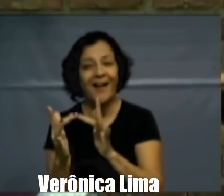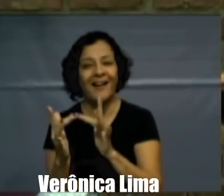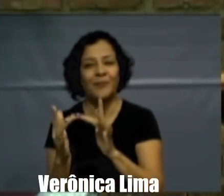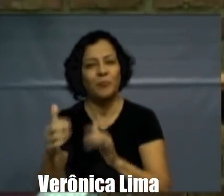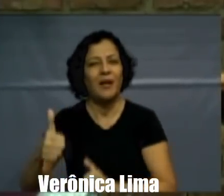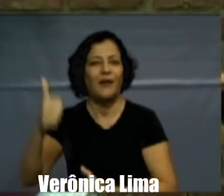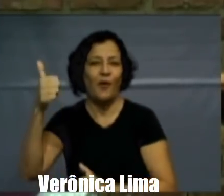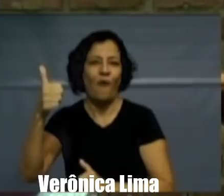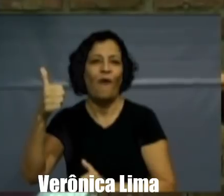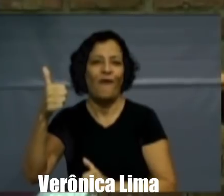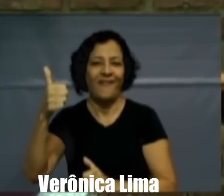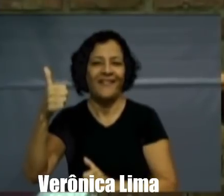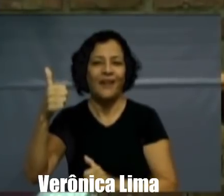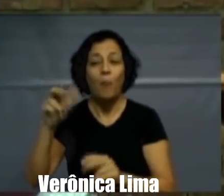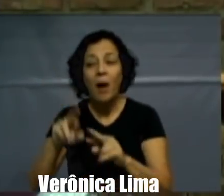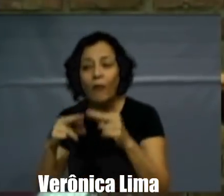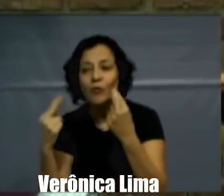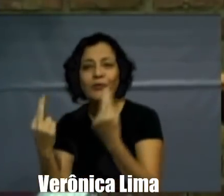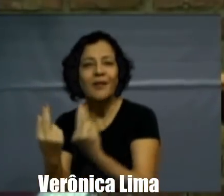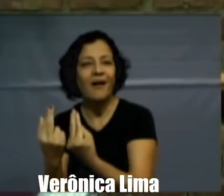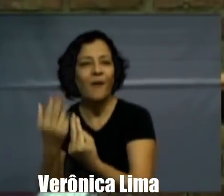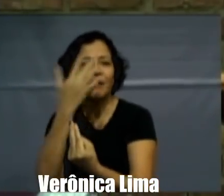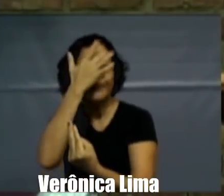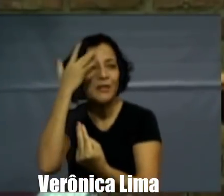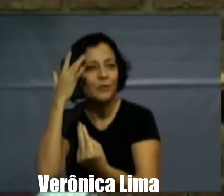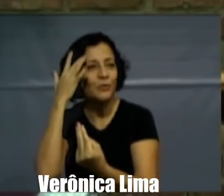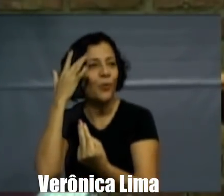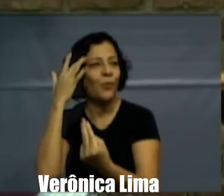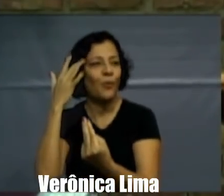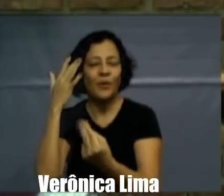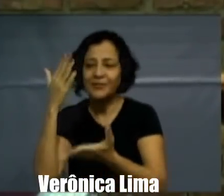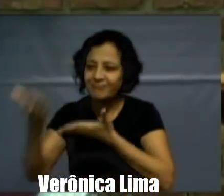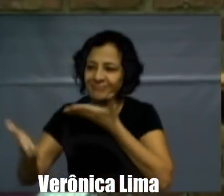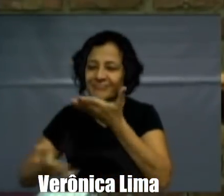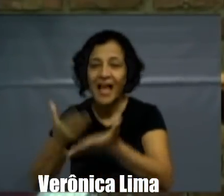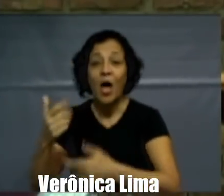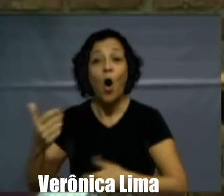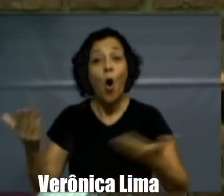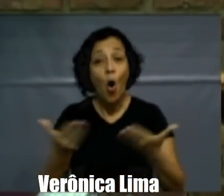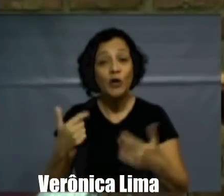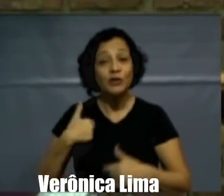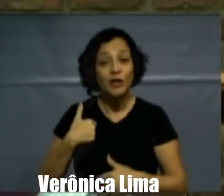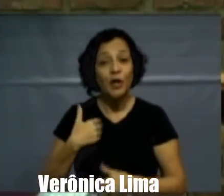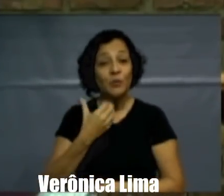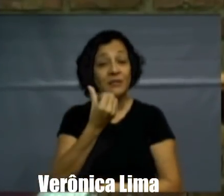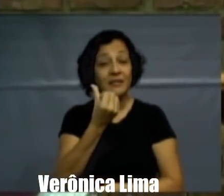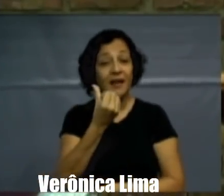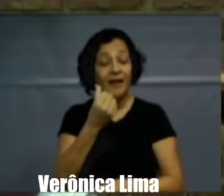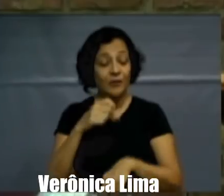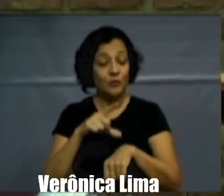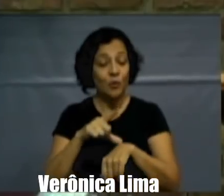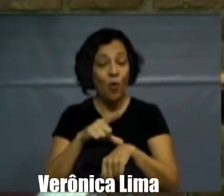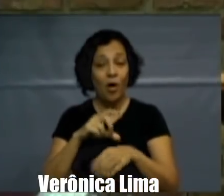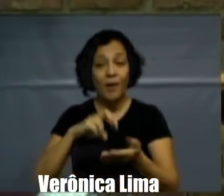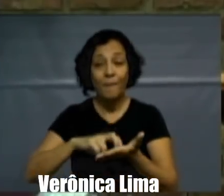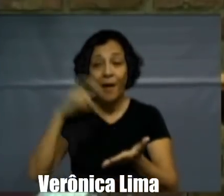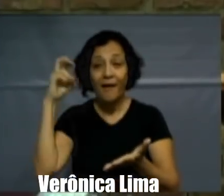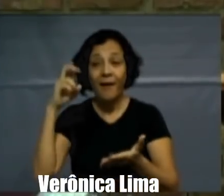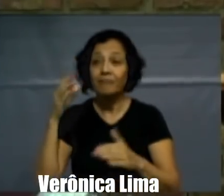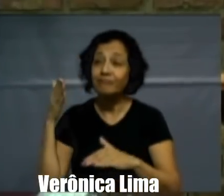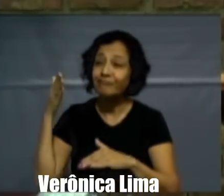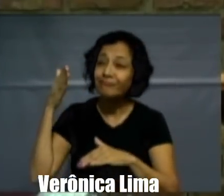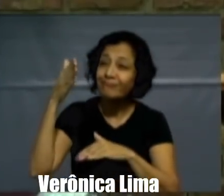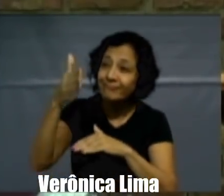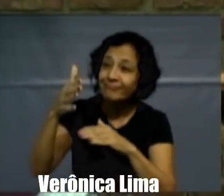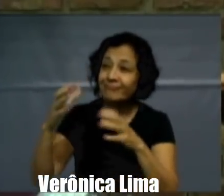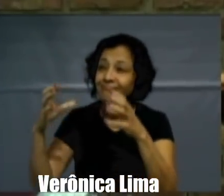de comércio que a gente teve hoje, acordamos aí 6 e pouca da manhã, para ir lá para o Grupo Espírita Fraternidade, um Grupo Espírita